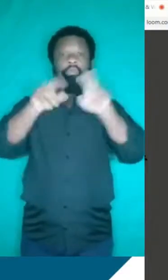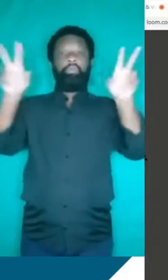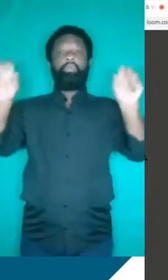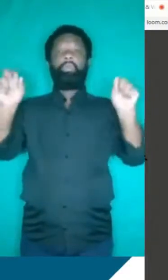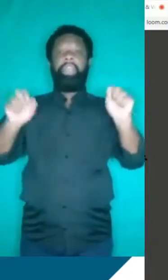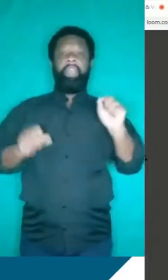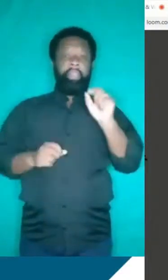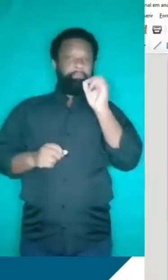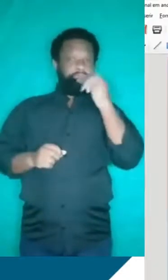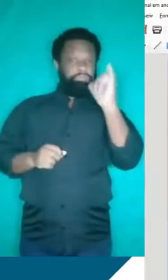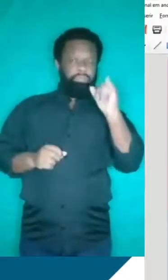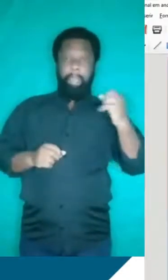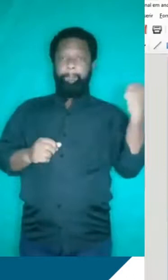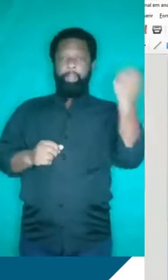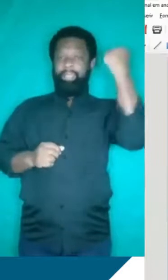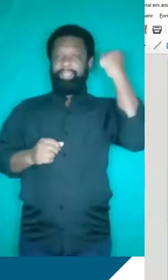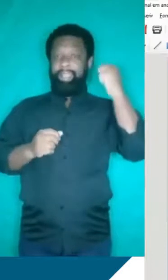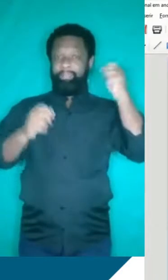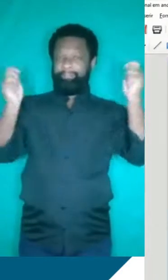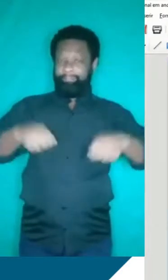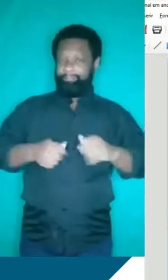energia potencial.